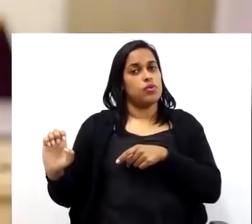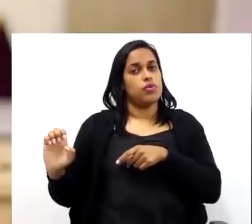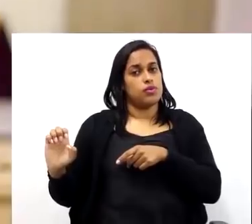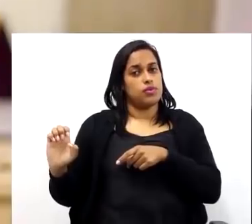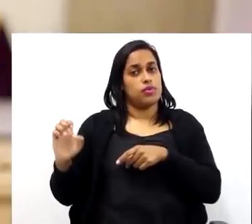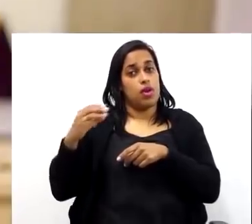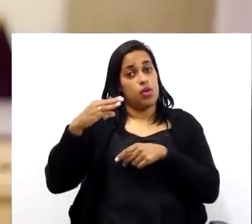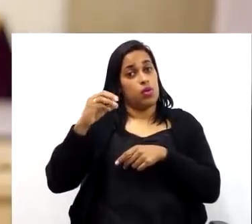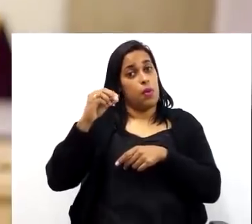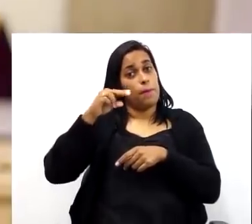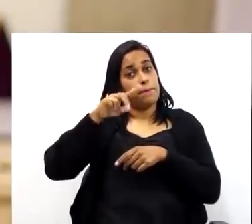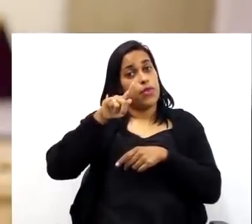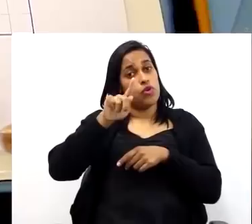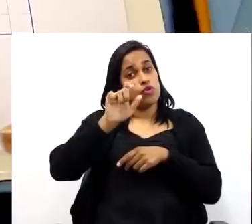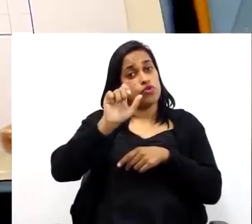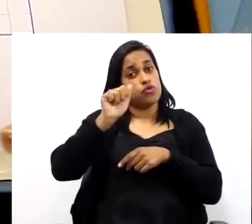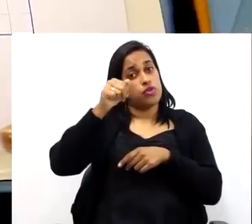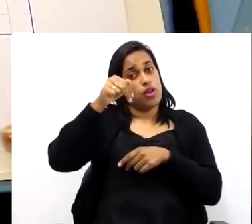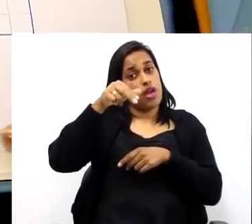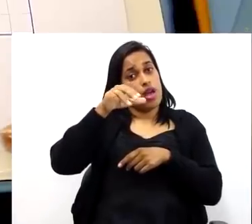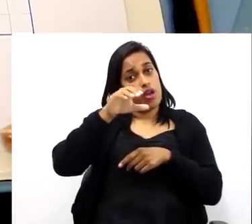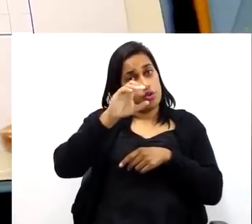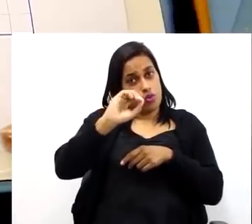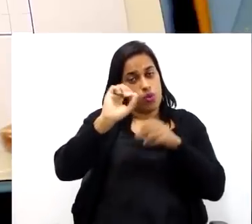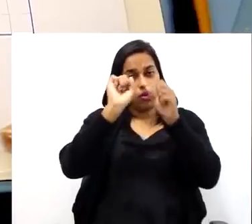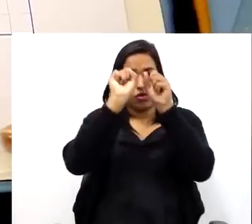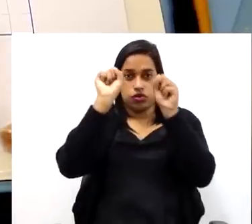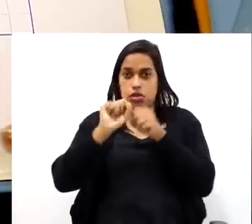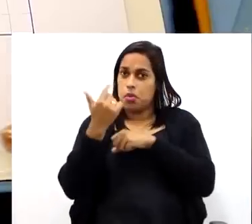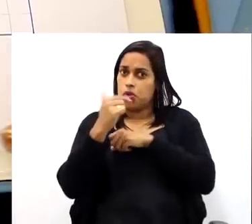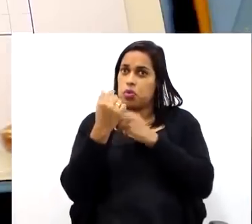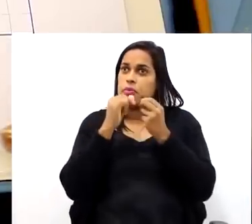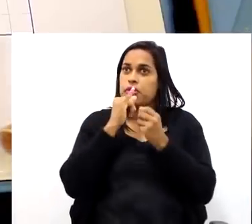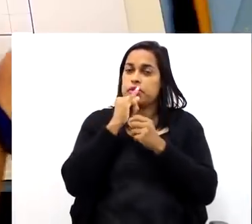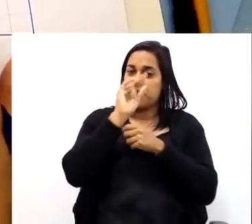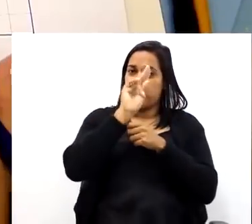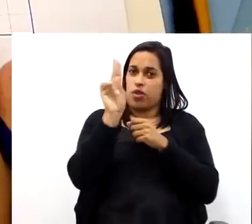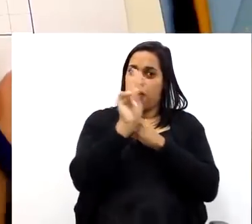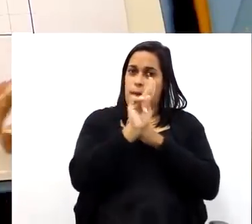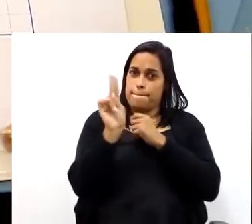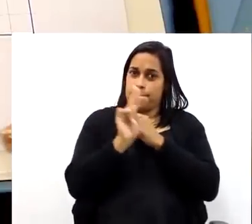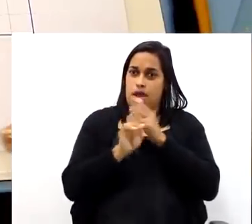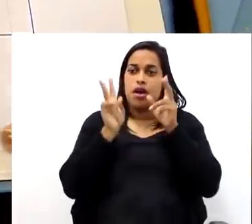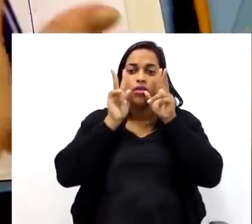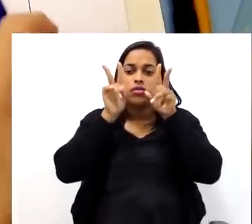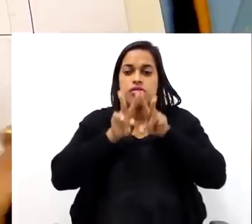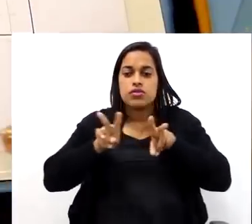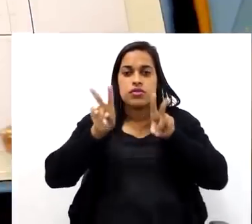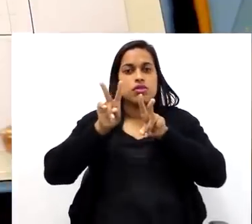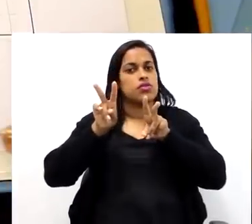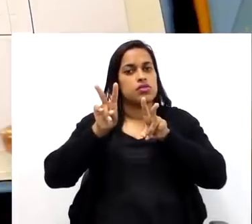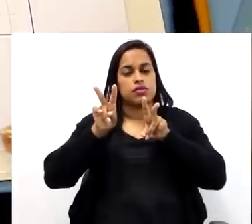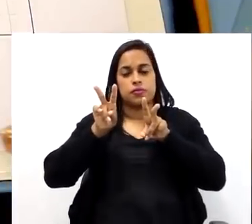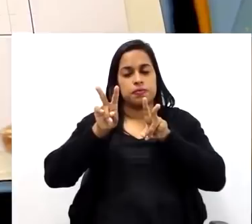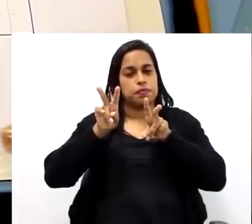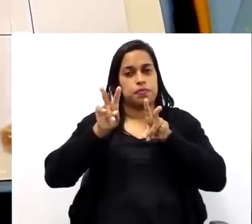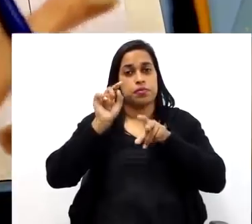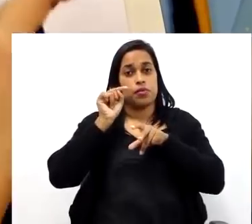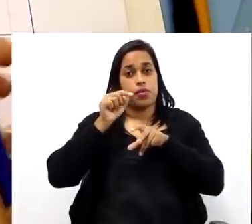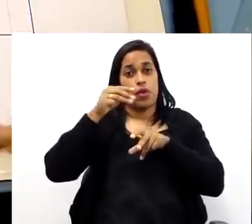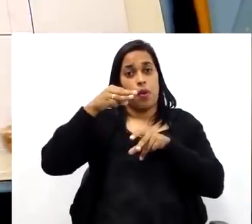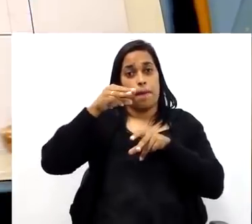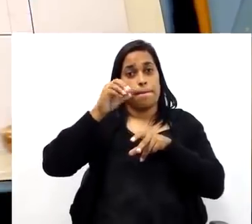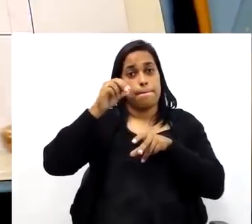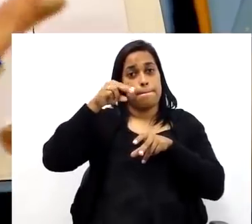no mongiano não há necessidade de você nomear as vistas, porque o mongiano ele